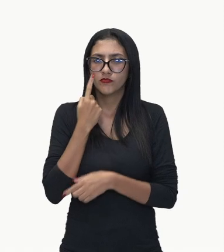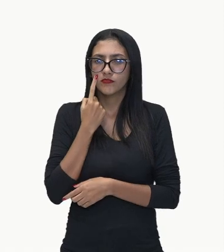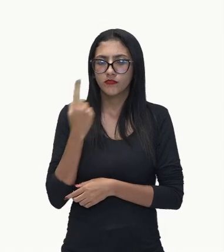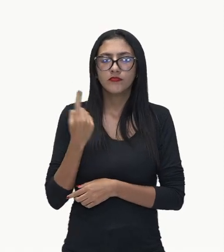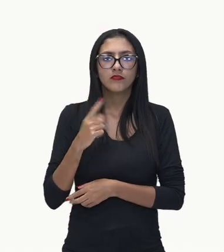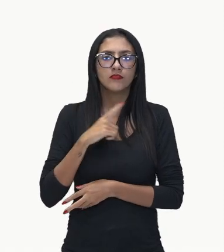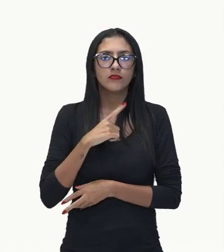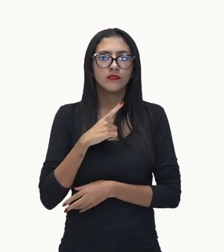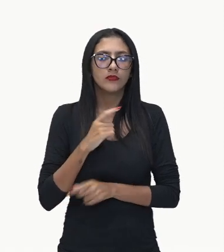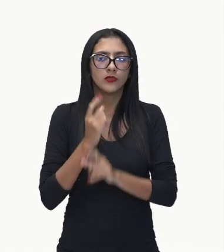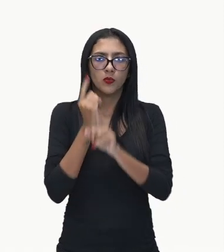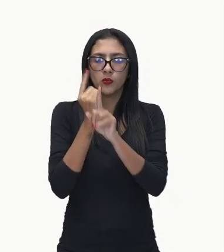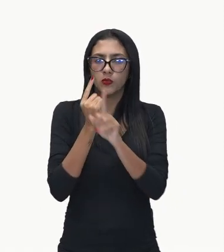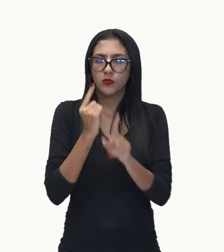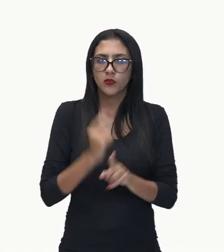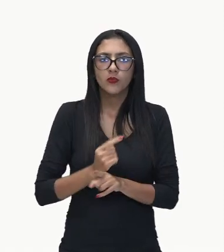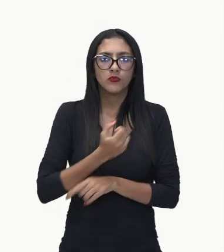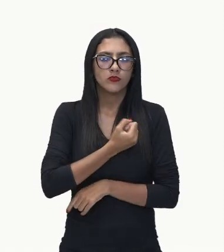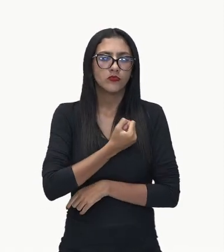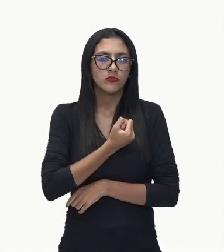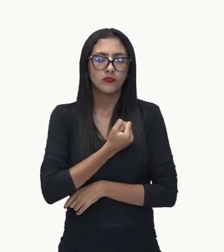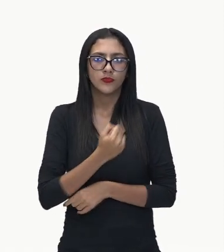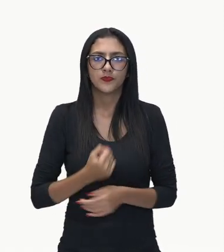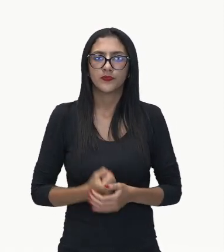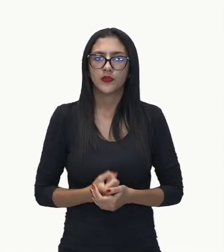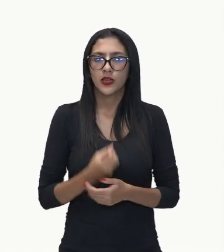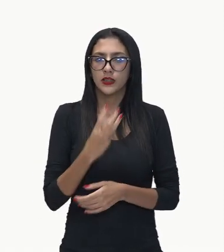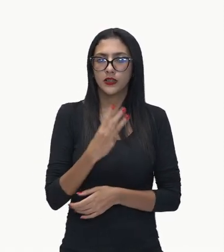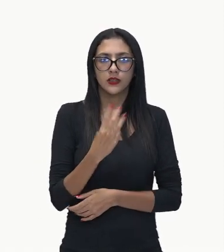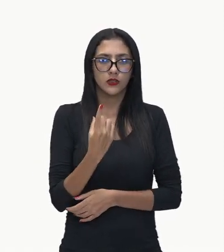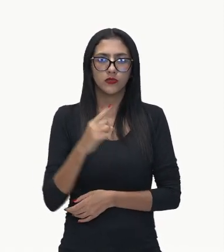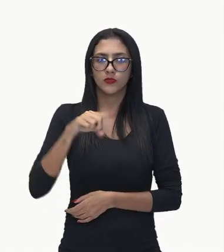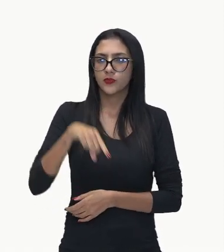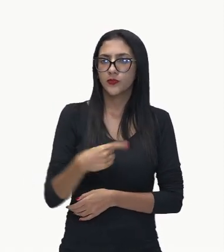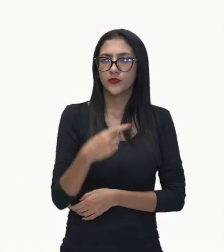3,0625, eu chego ao valor aqui de